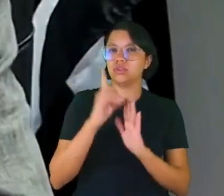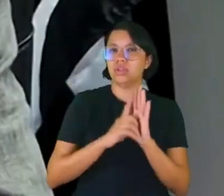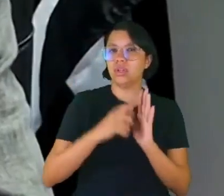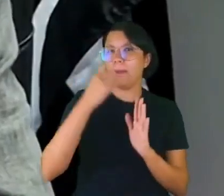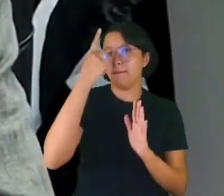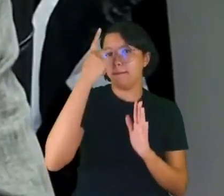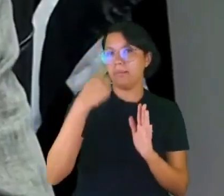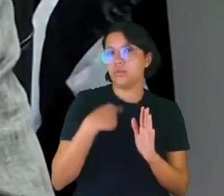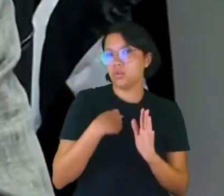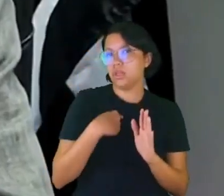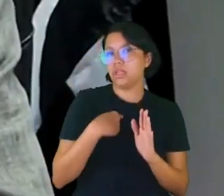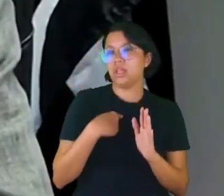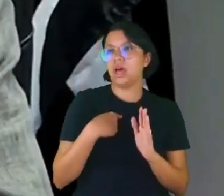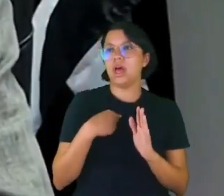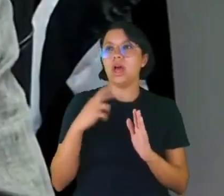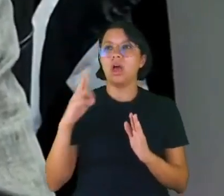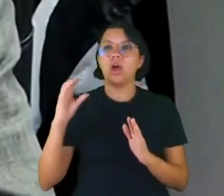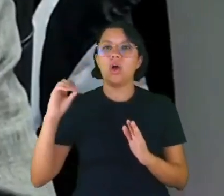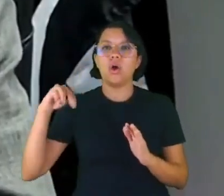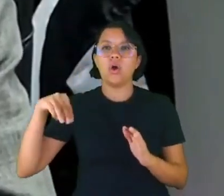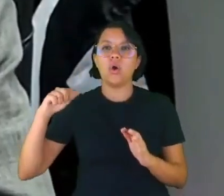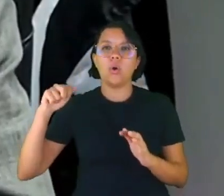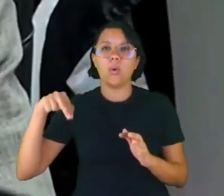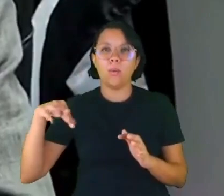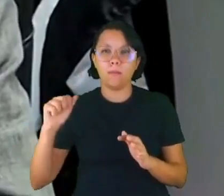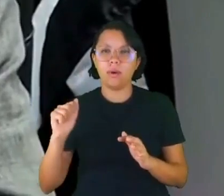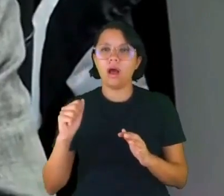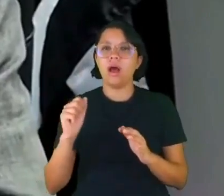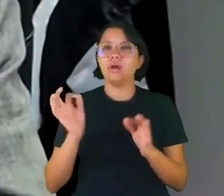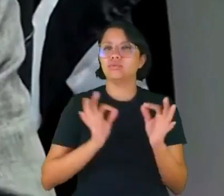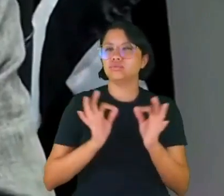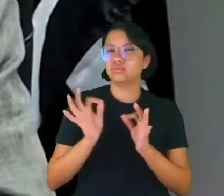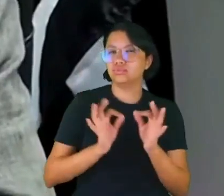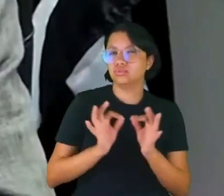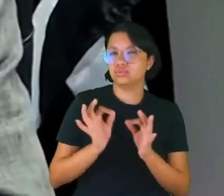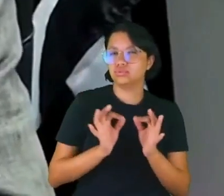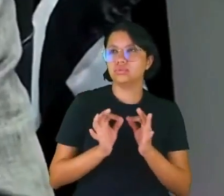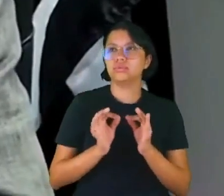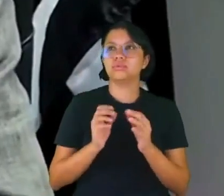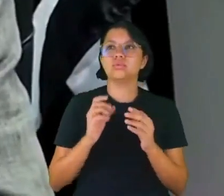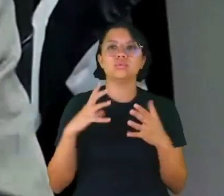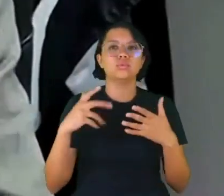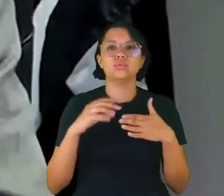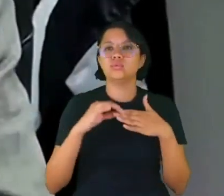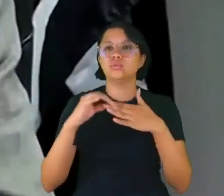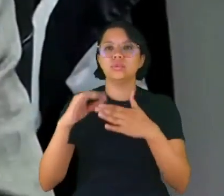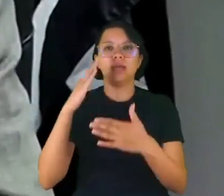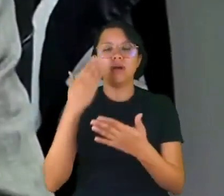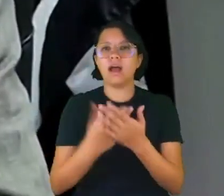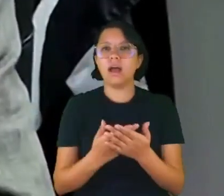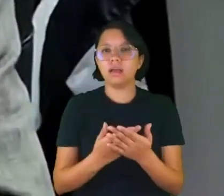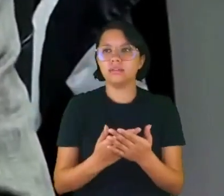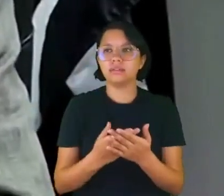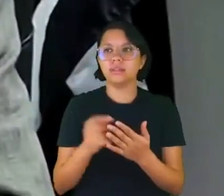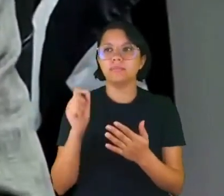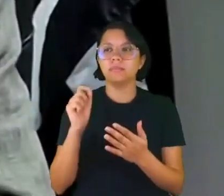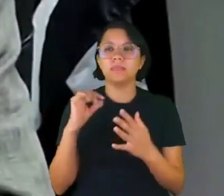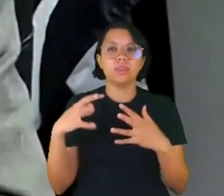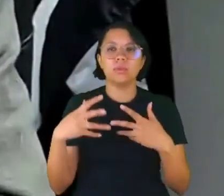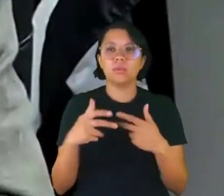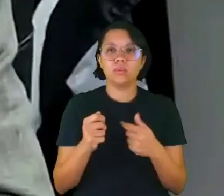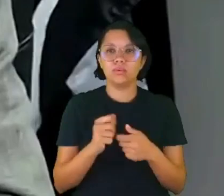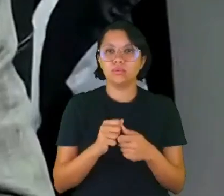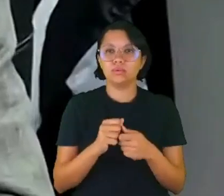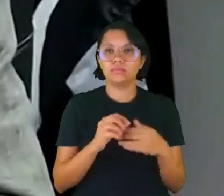da personalidade que os romanos poliram como poucos, tudo isso nos leva a crer que tudo